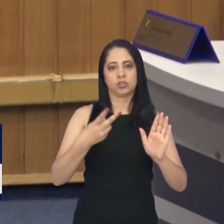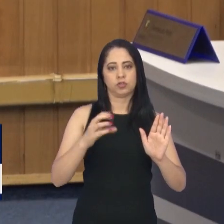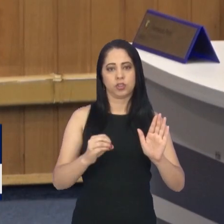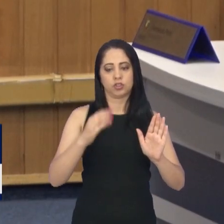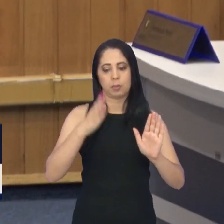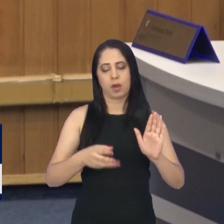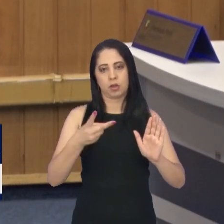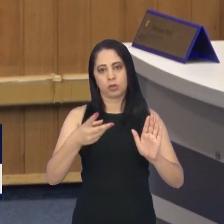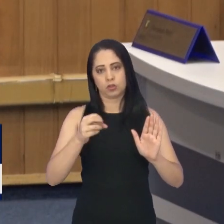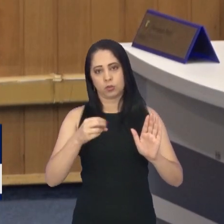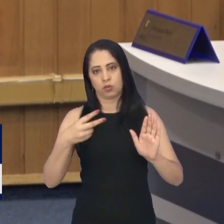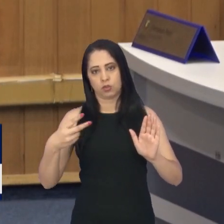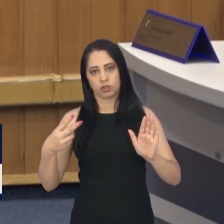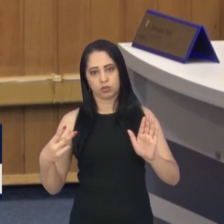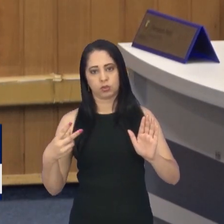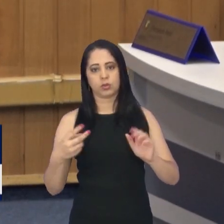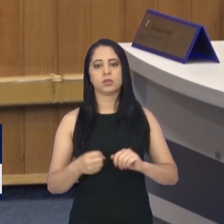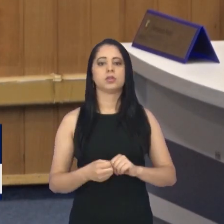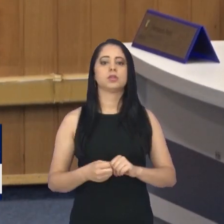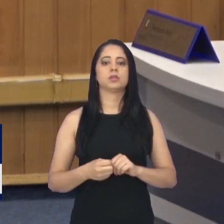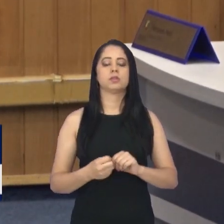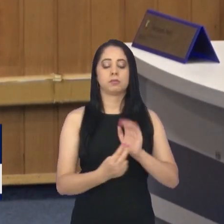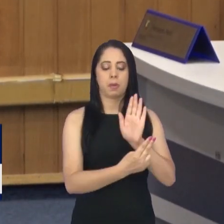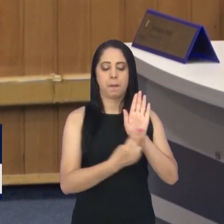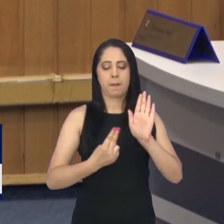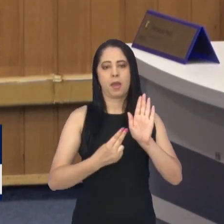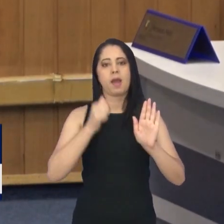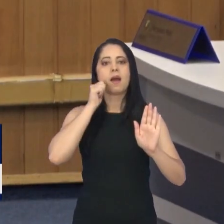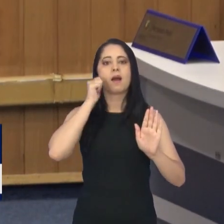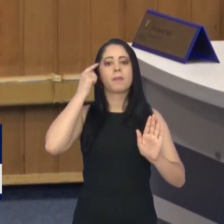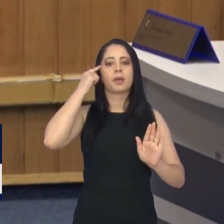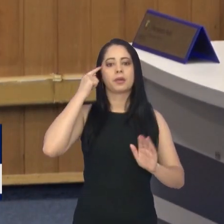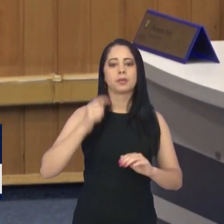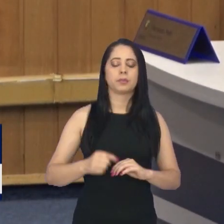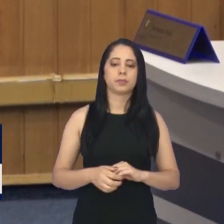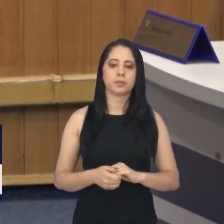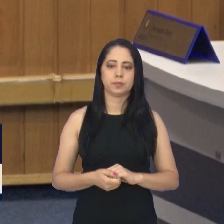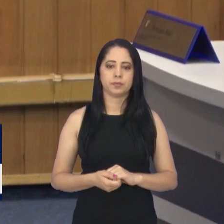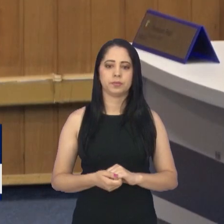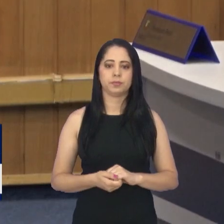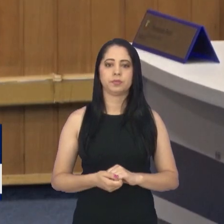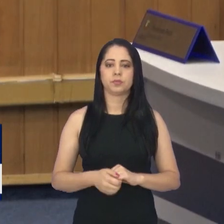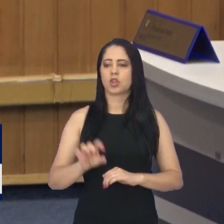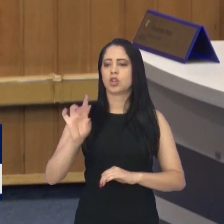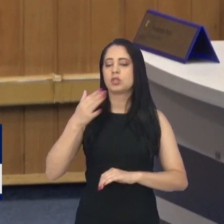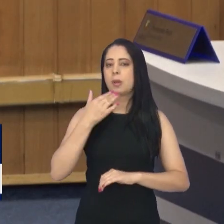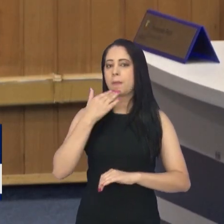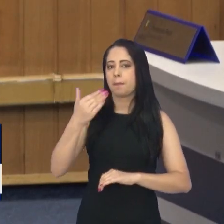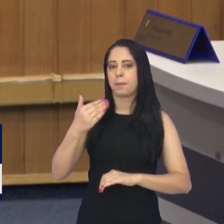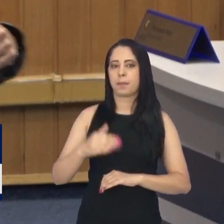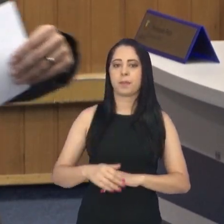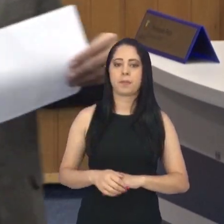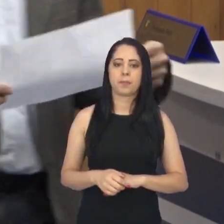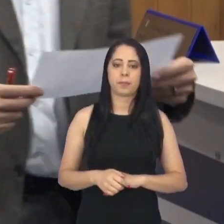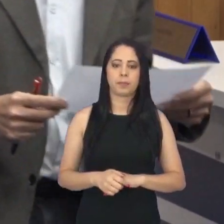7220/2022, também de autoria da vereadora Amélia Naomi. São esses os pedidos, senhor